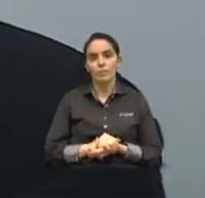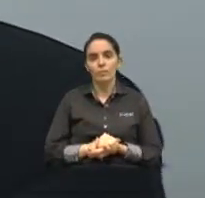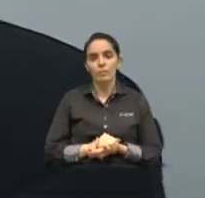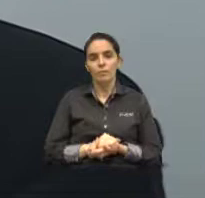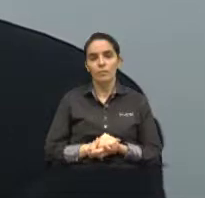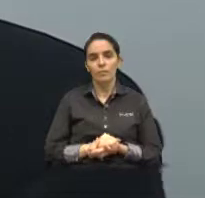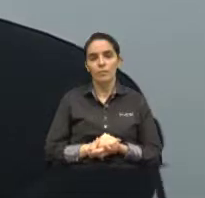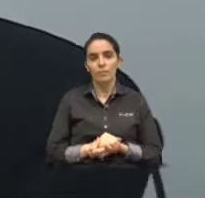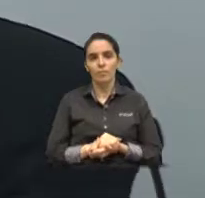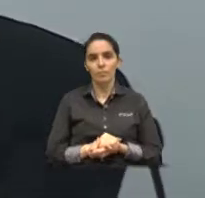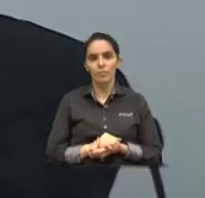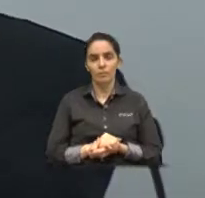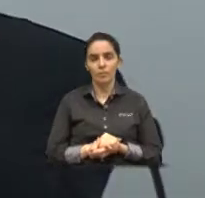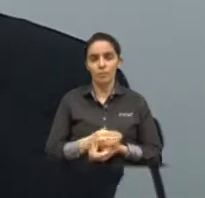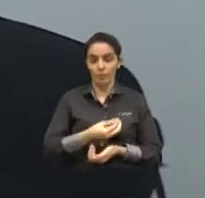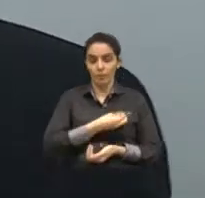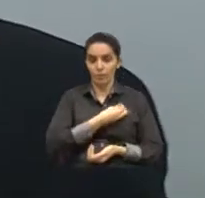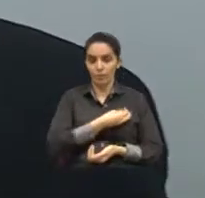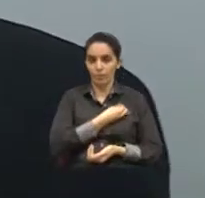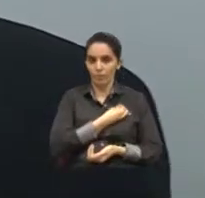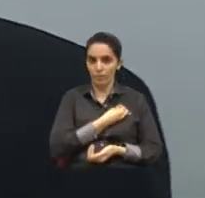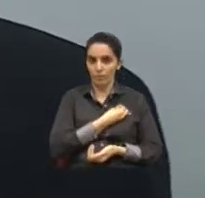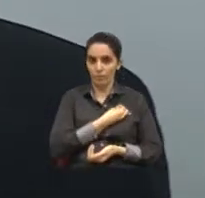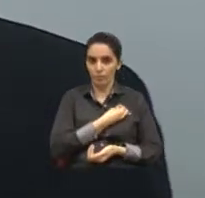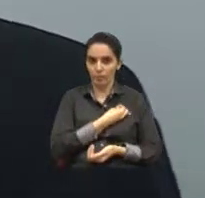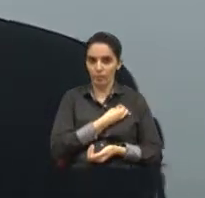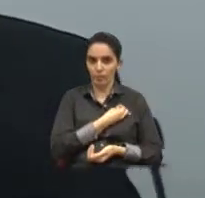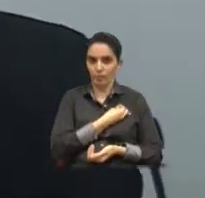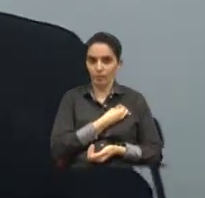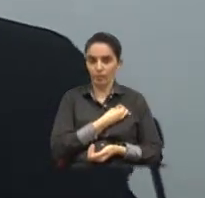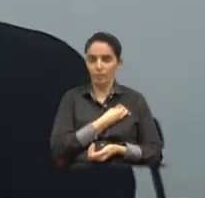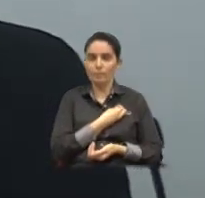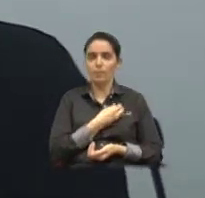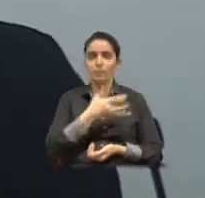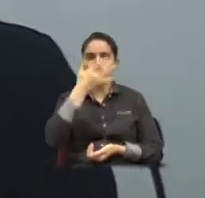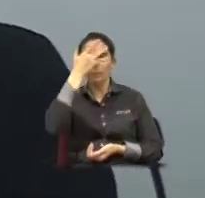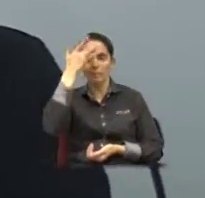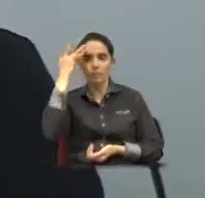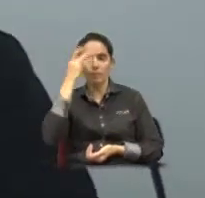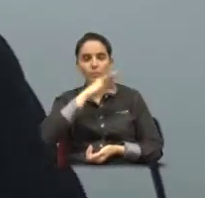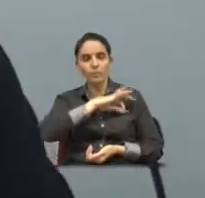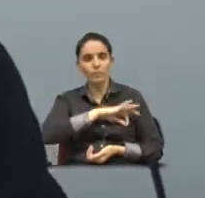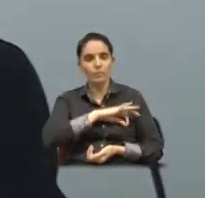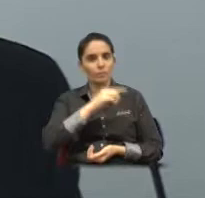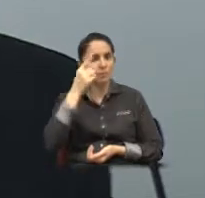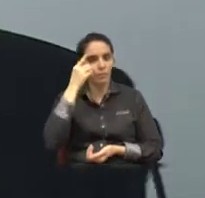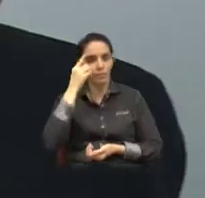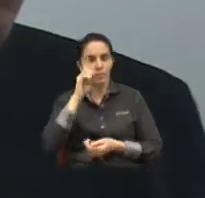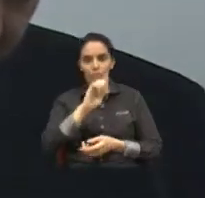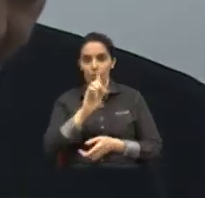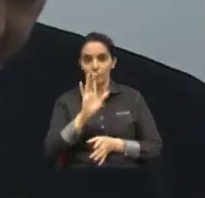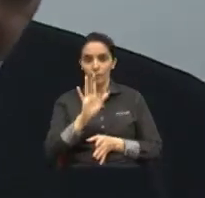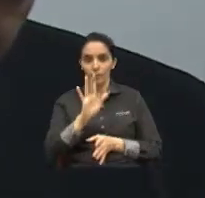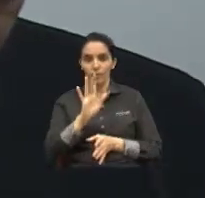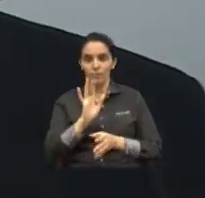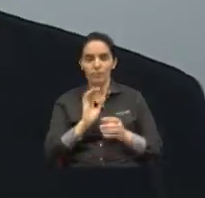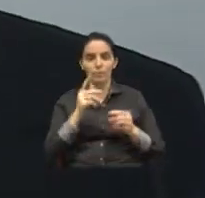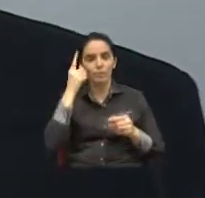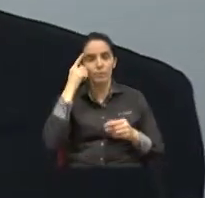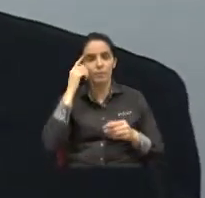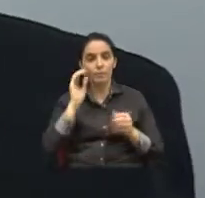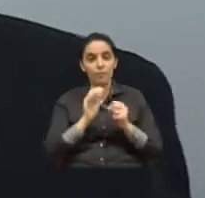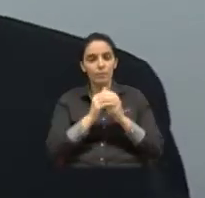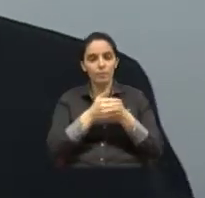situação que pode não voltar para casa. Parabéns, voto favorável, e que realmente